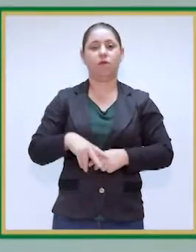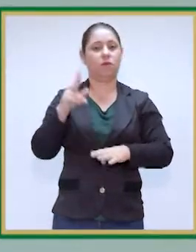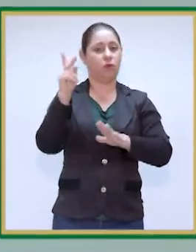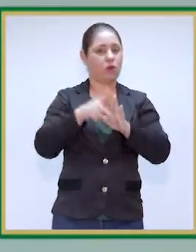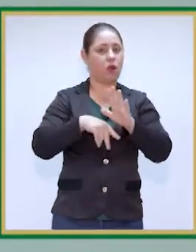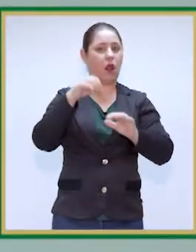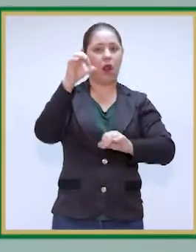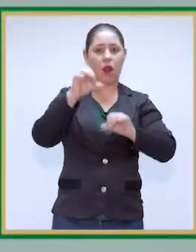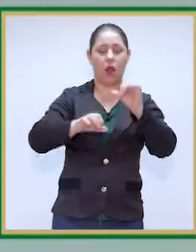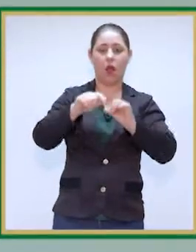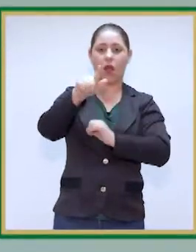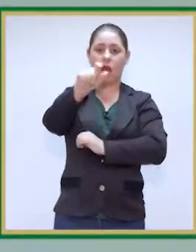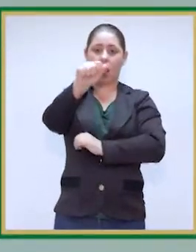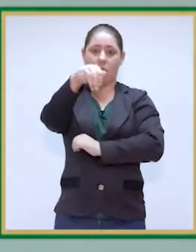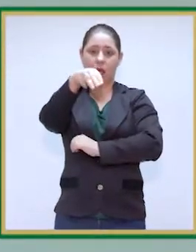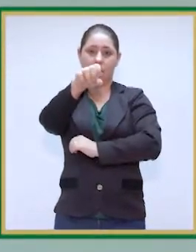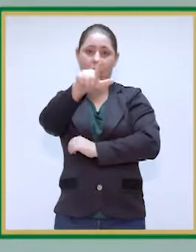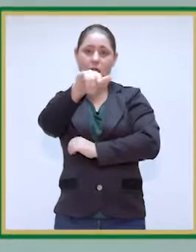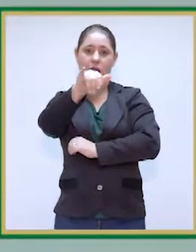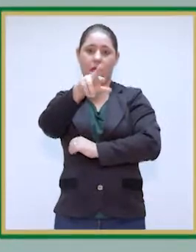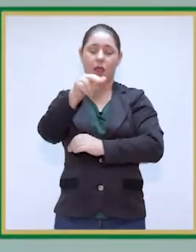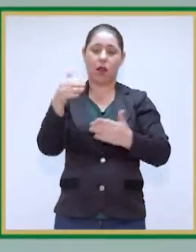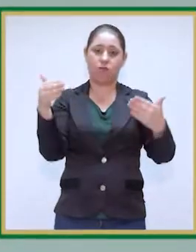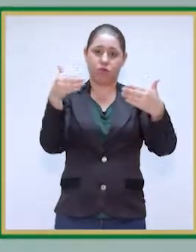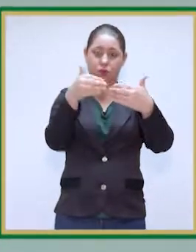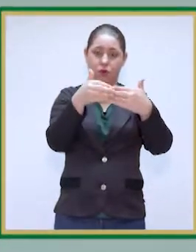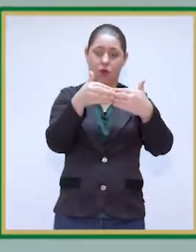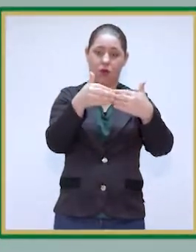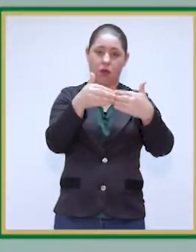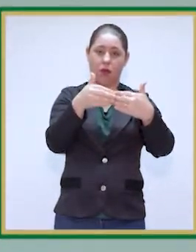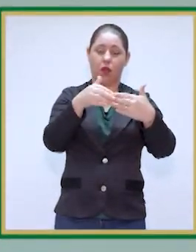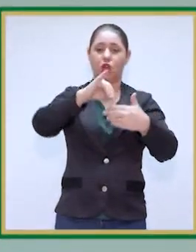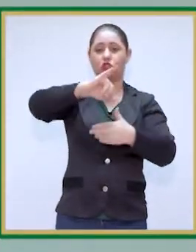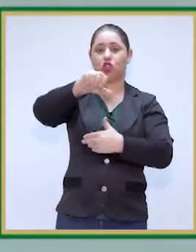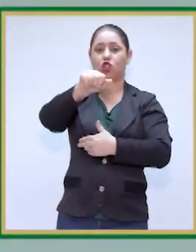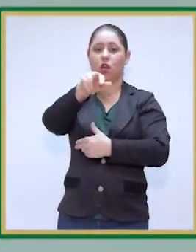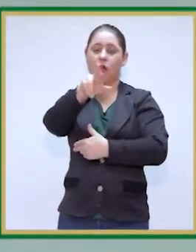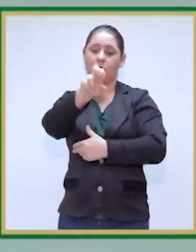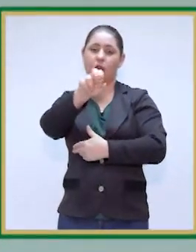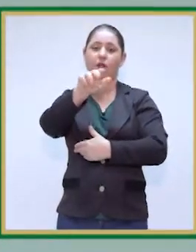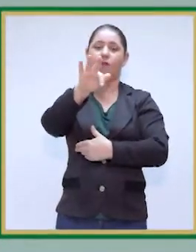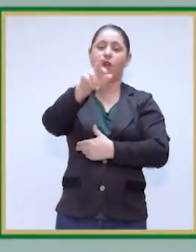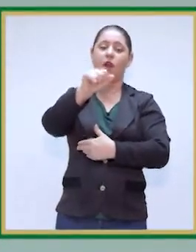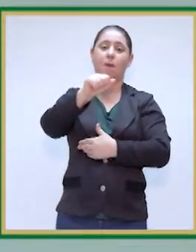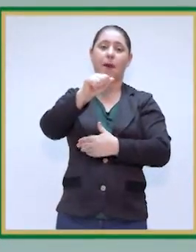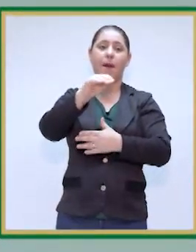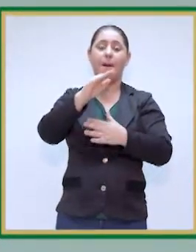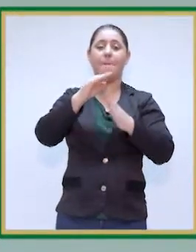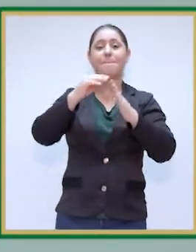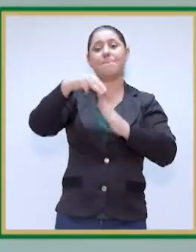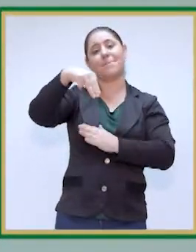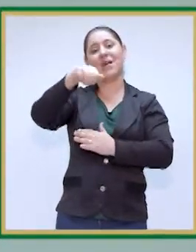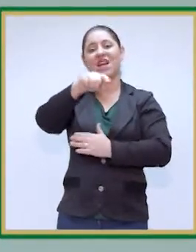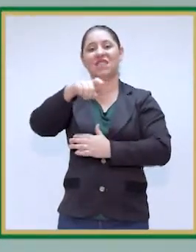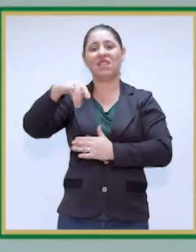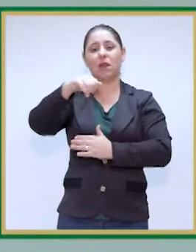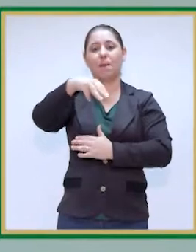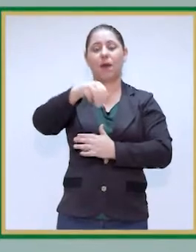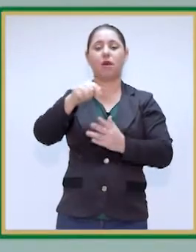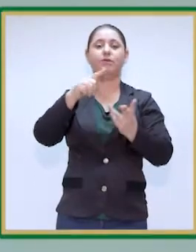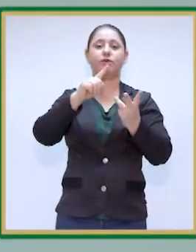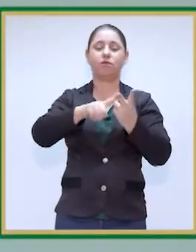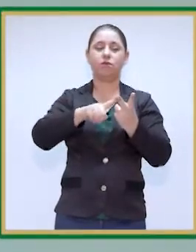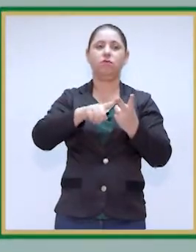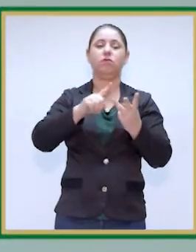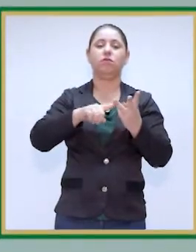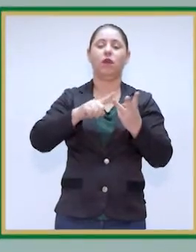analisa gameleira de regime fechado, estabelecimento penal Jair Ferreira de Carvalho, que é a nossa conhecida máxima, e o